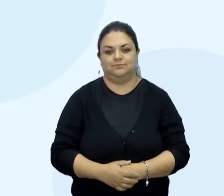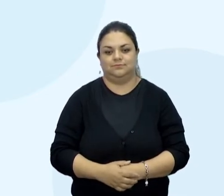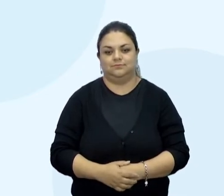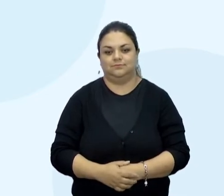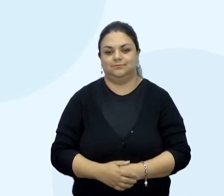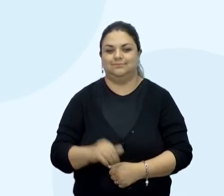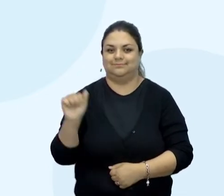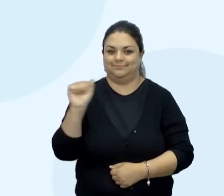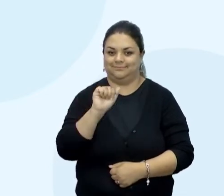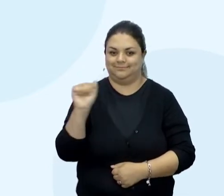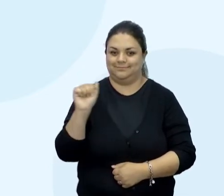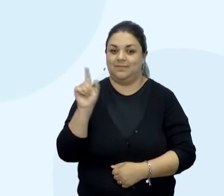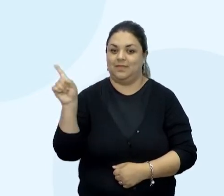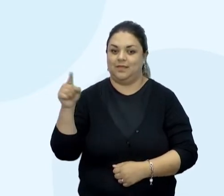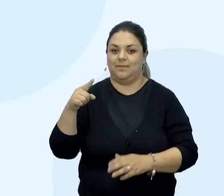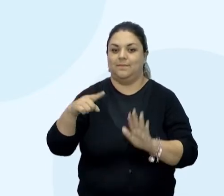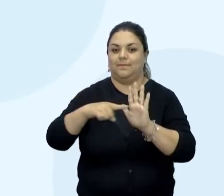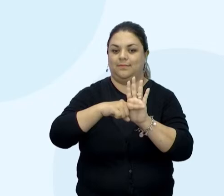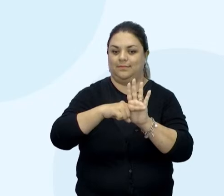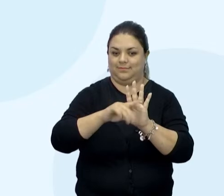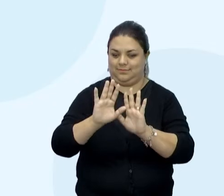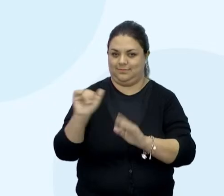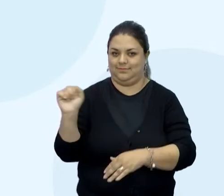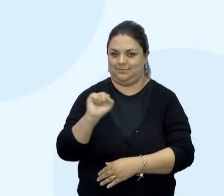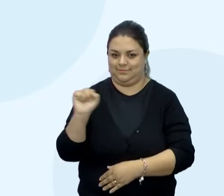não. Esse não.